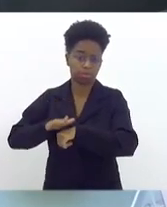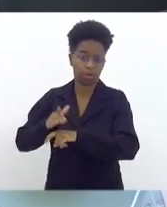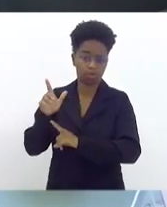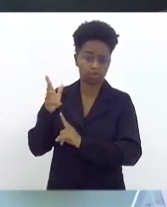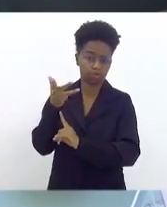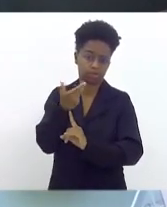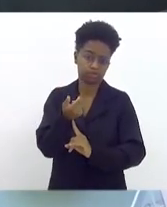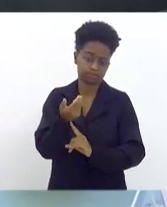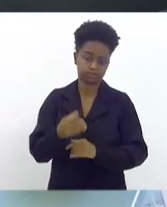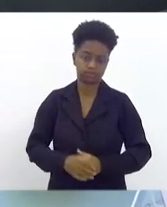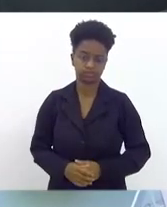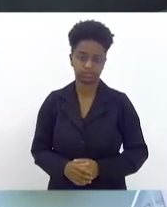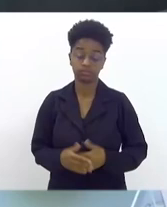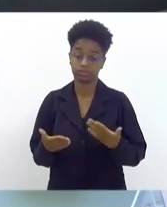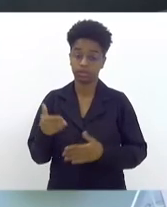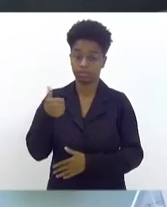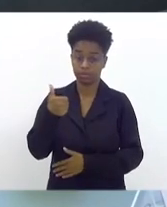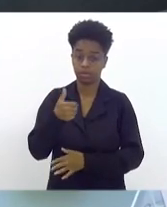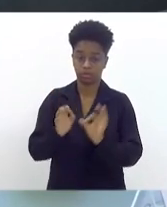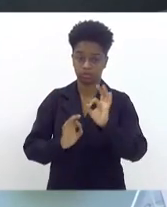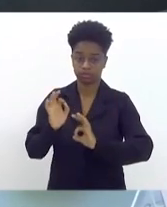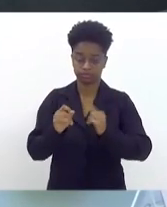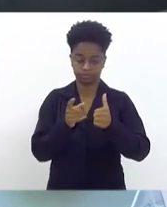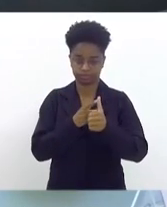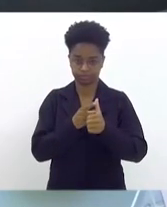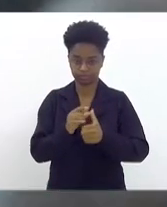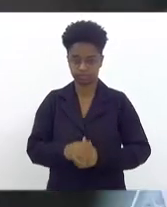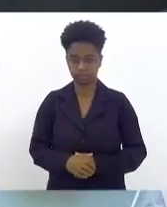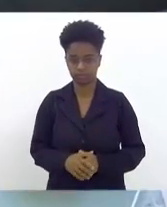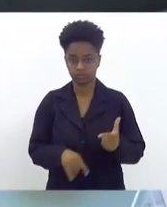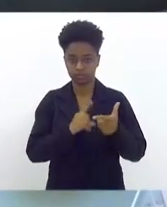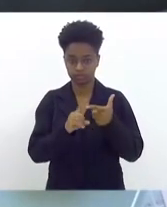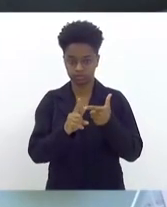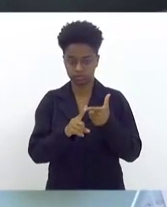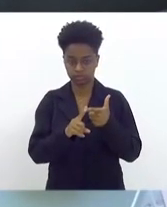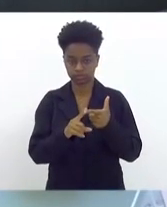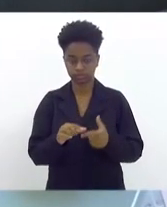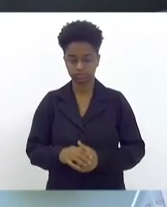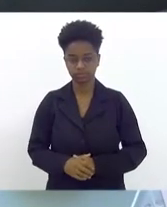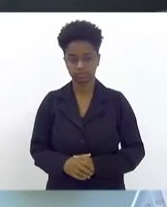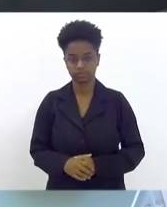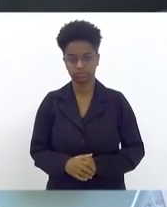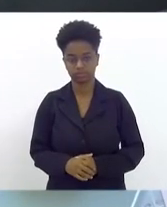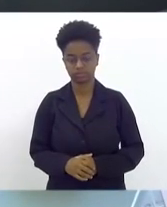Então, esse seria o primeiro delineador. E o segundo